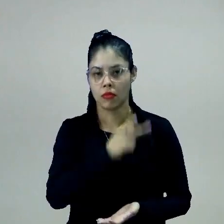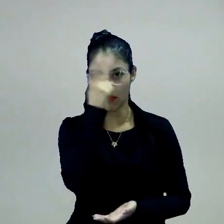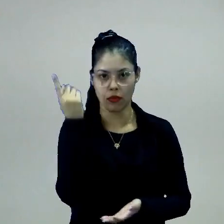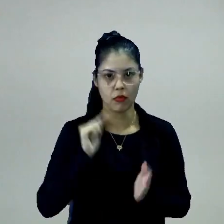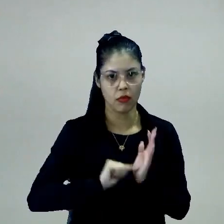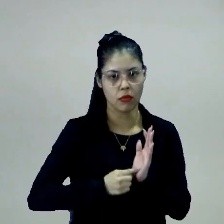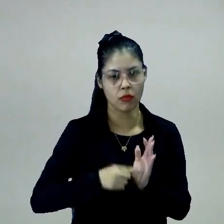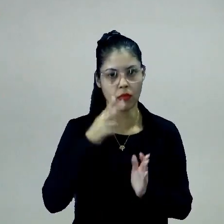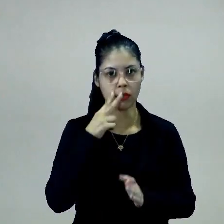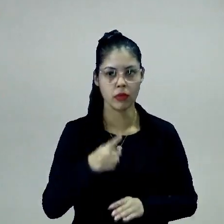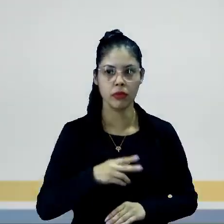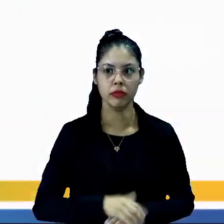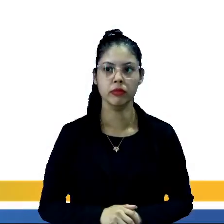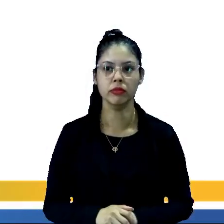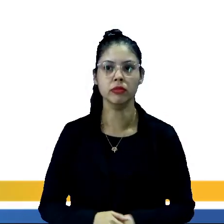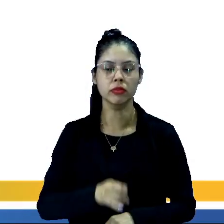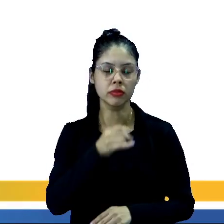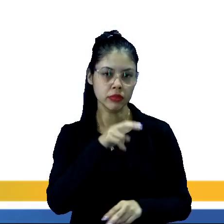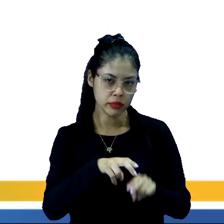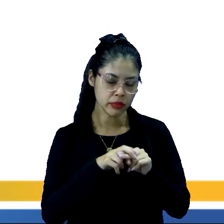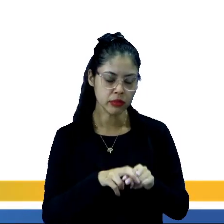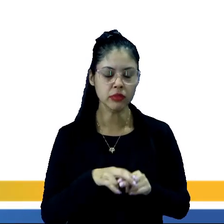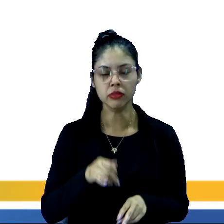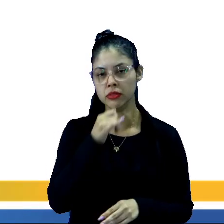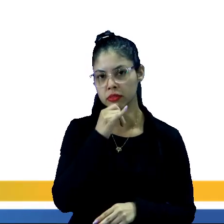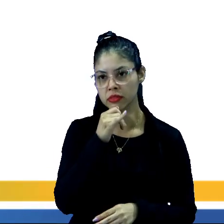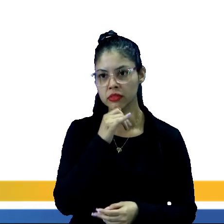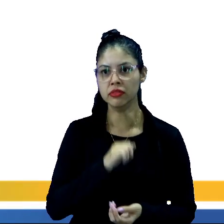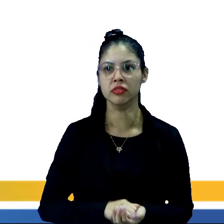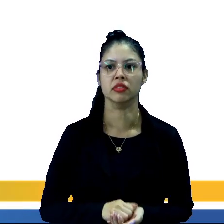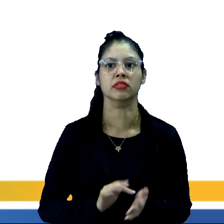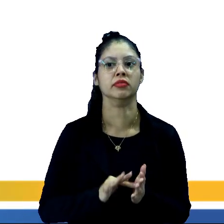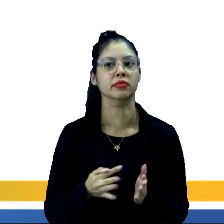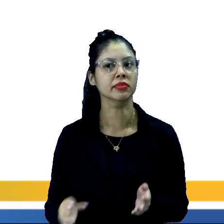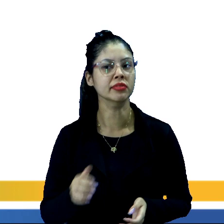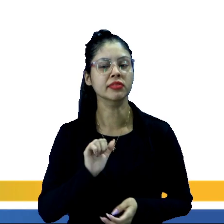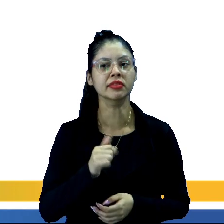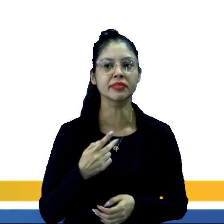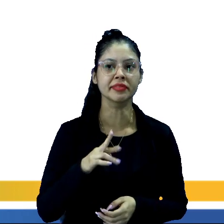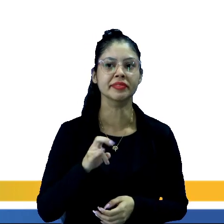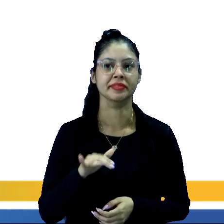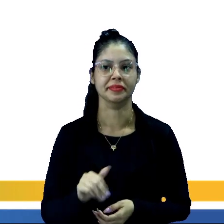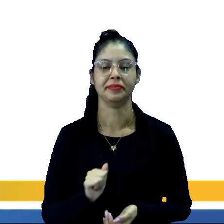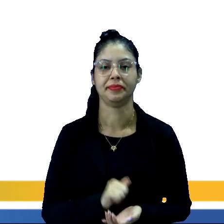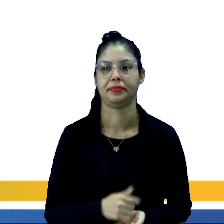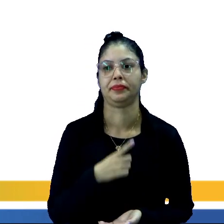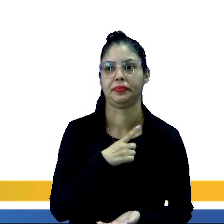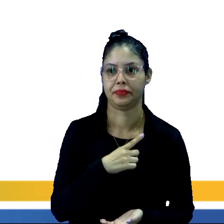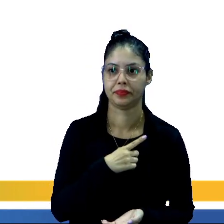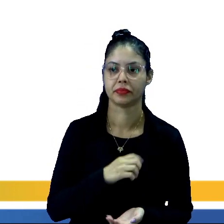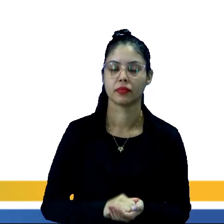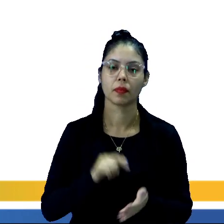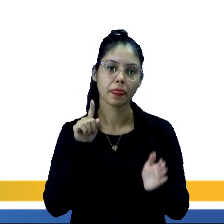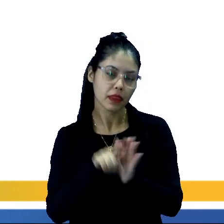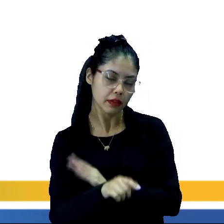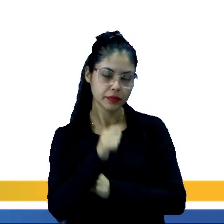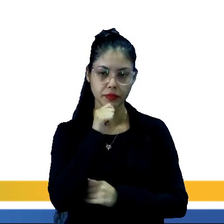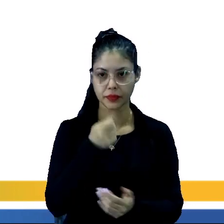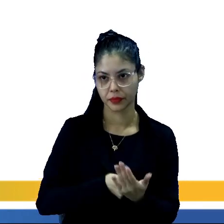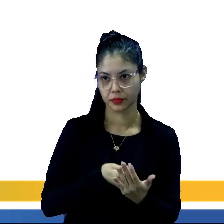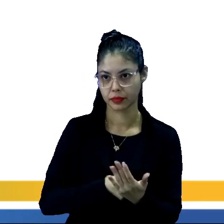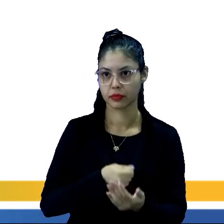ponto de vista, né? Então por isso que é chamado de função apelativa, né? Porque tem essa questão da